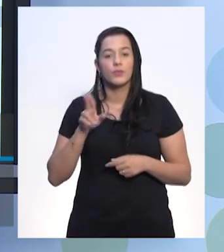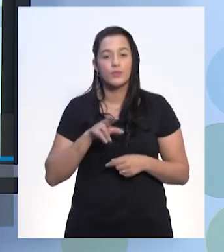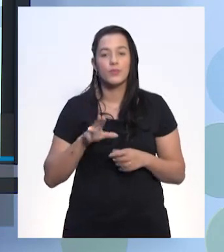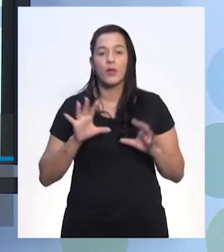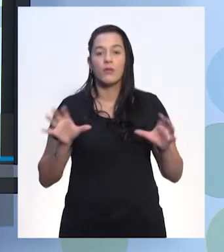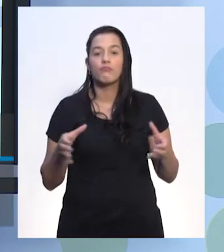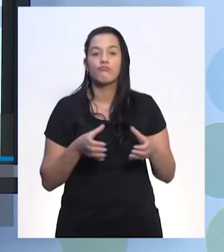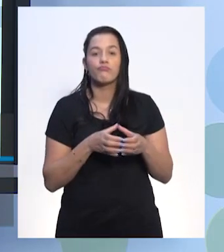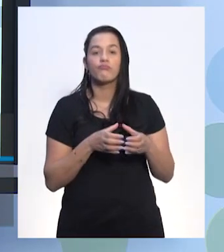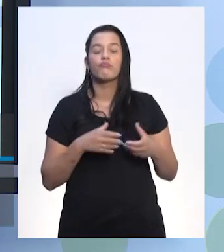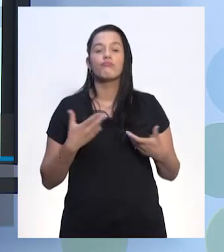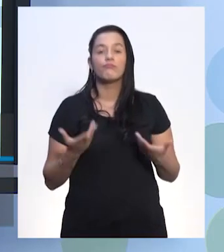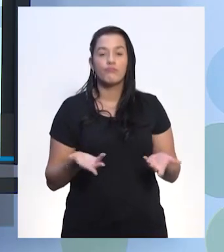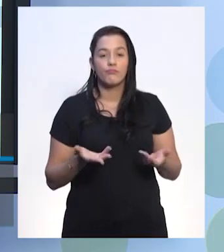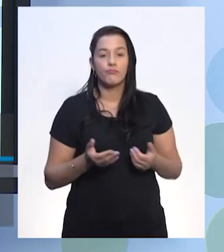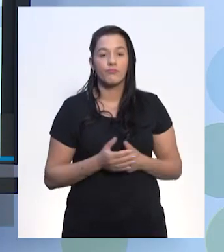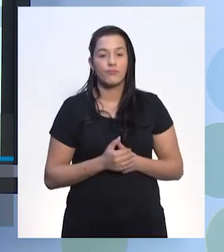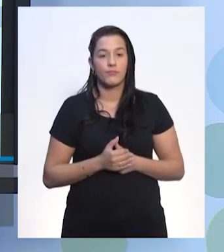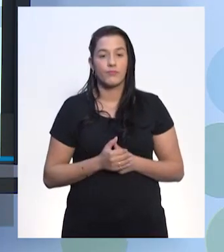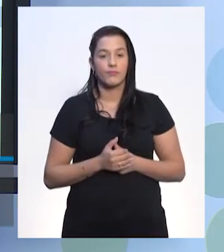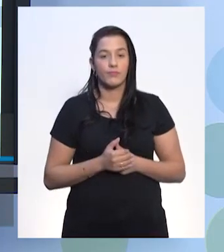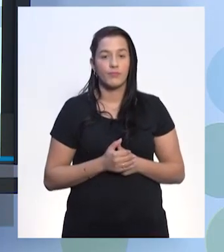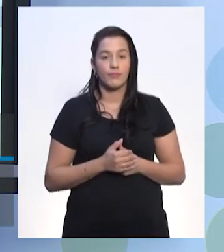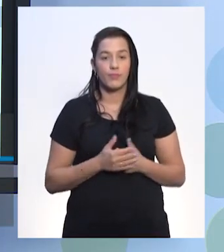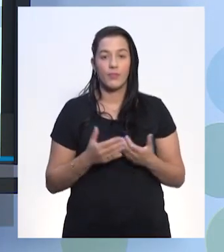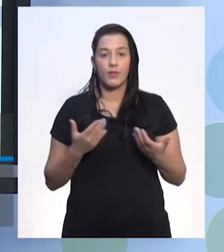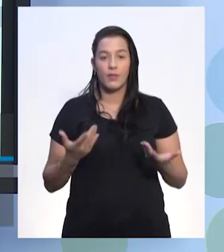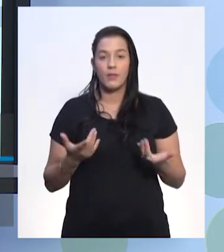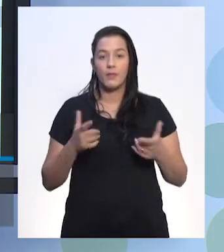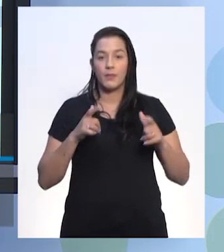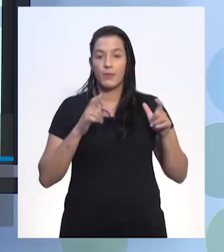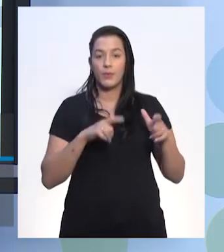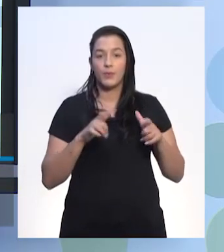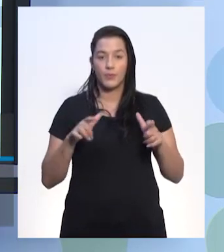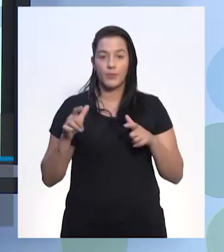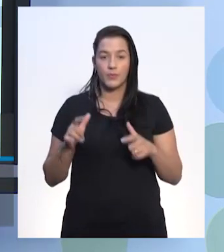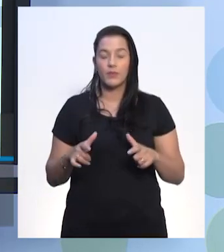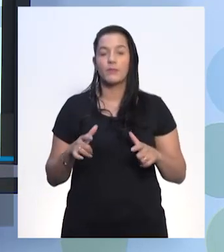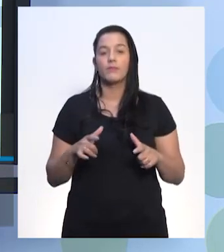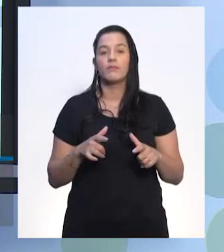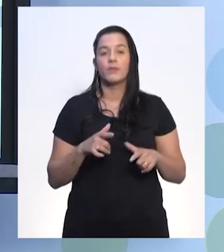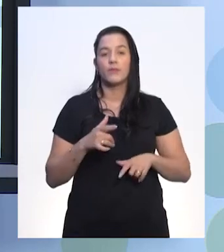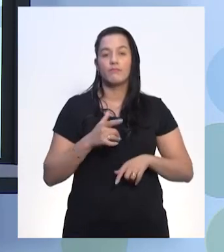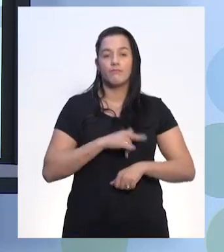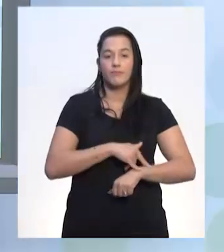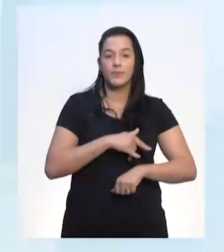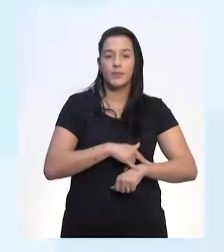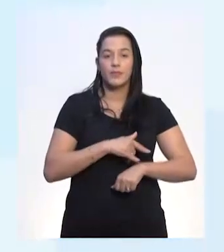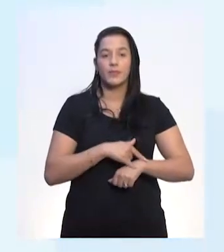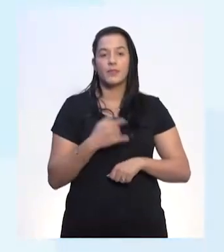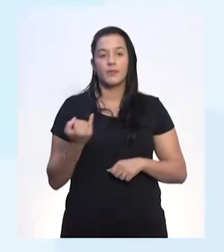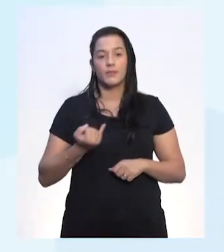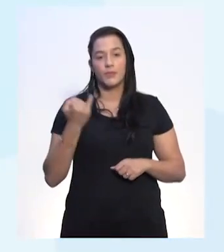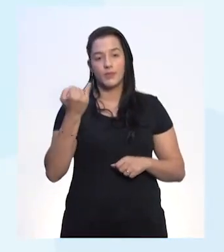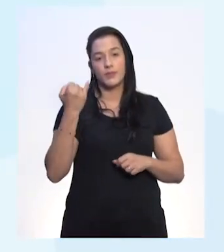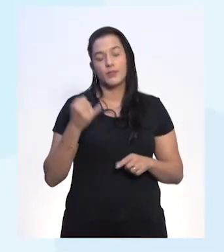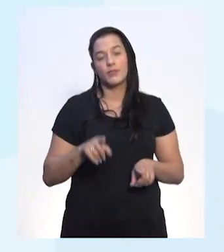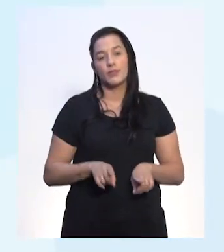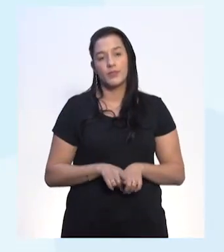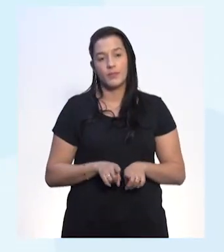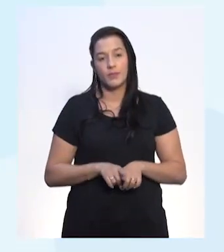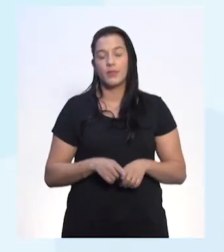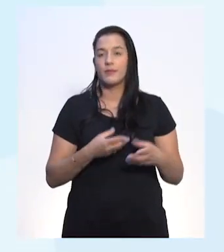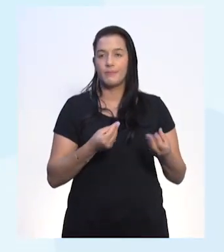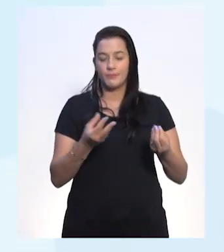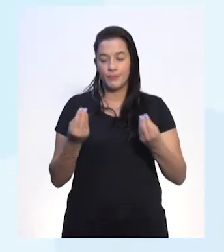está sabendo usar? Né? Instalações sanitárias, Juliana, isso é importante, não é? Mas a gente também sabe que muitos